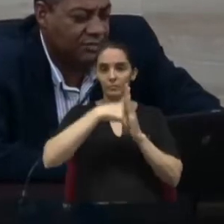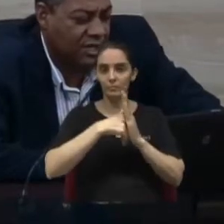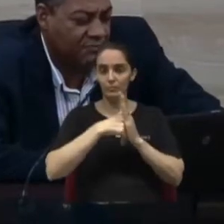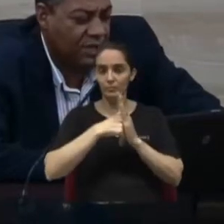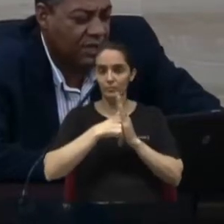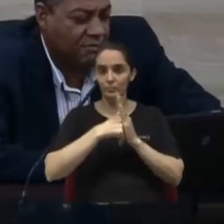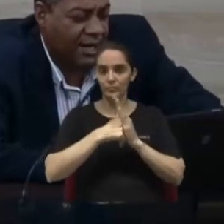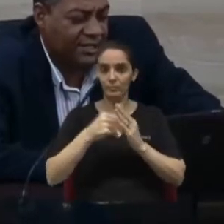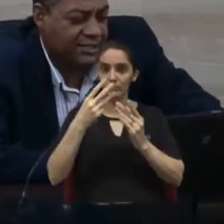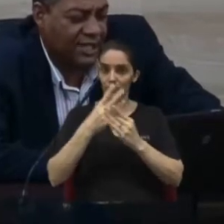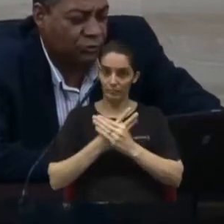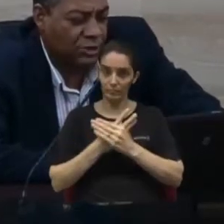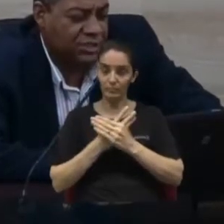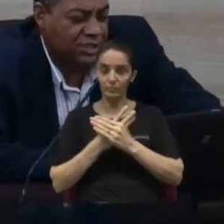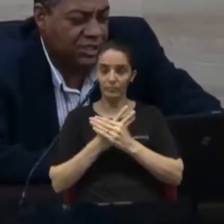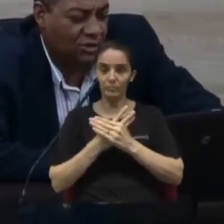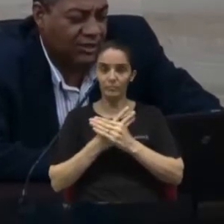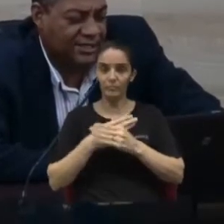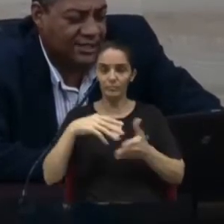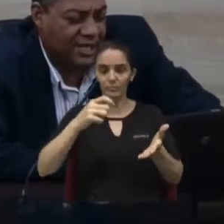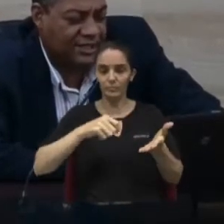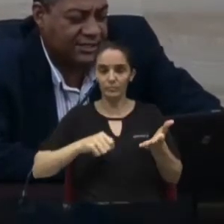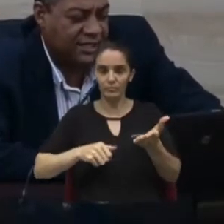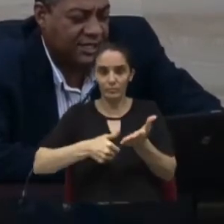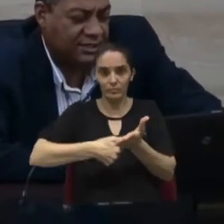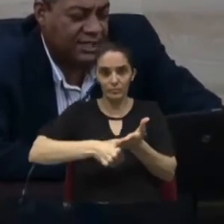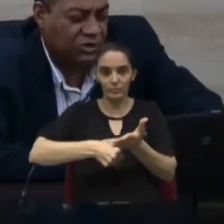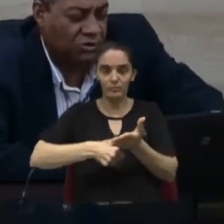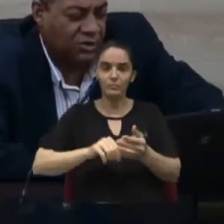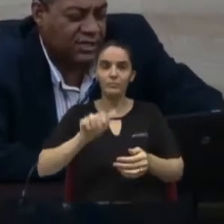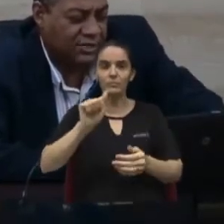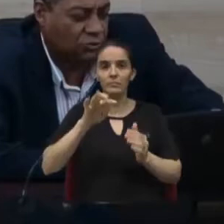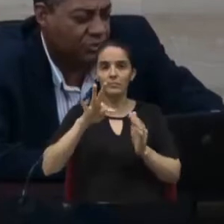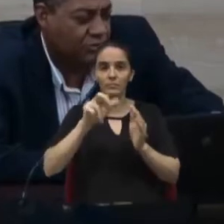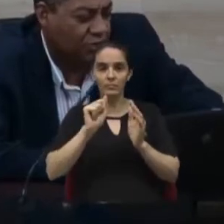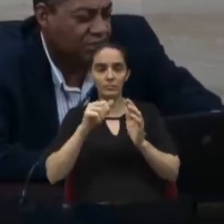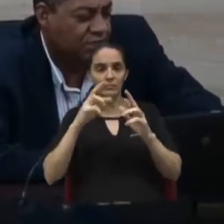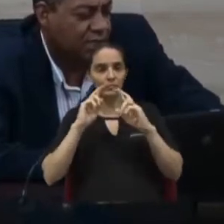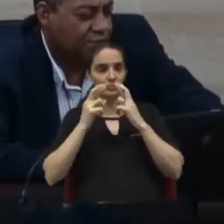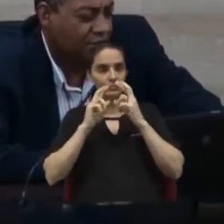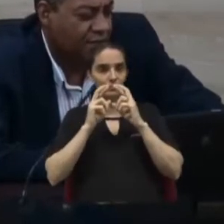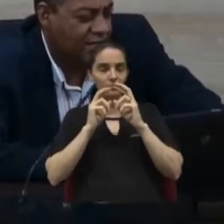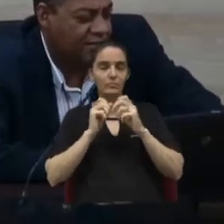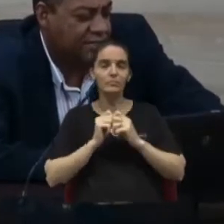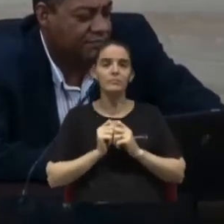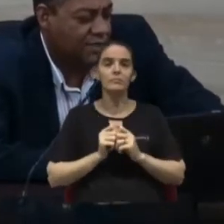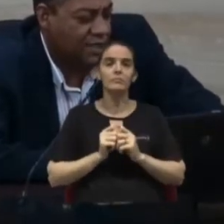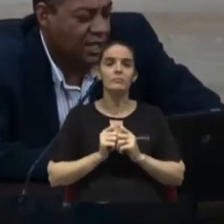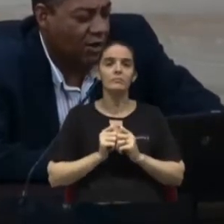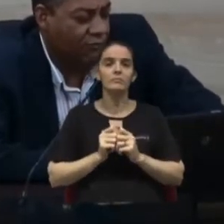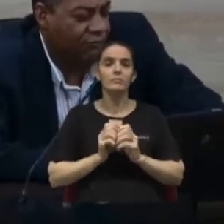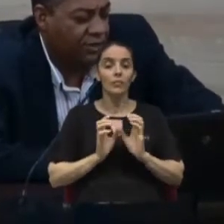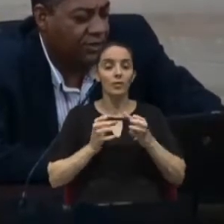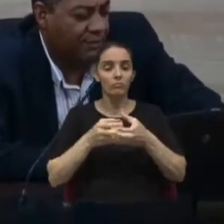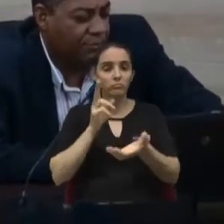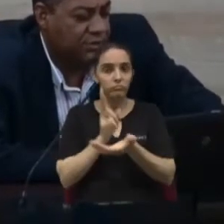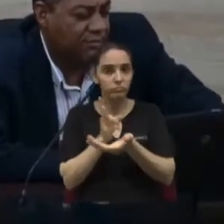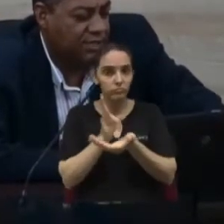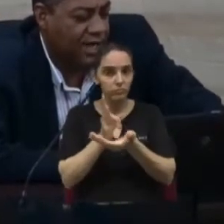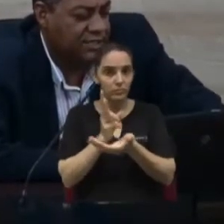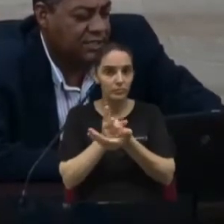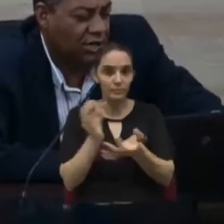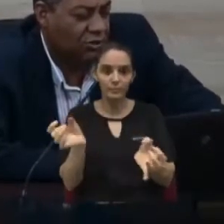Municipal de Limeira para assinatura digital das atas das reuniões das comissões permanentes e ao fim